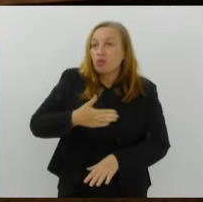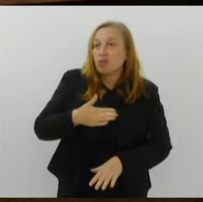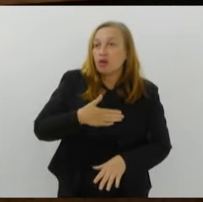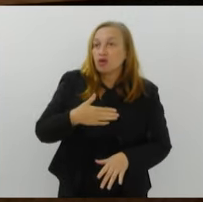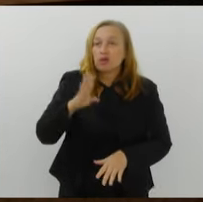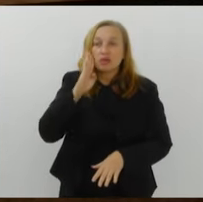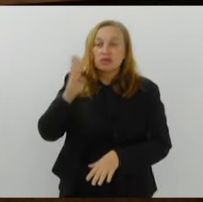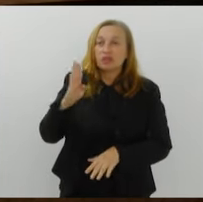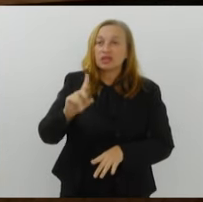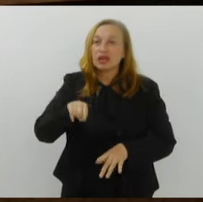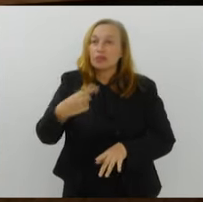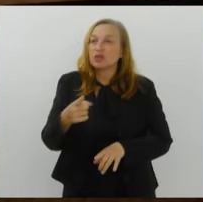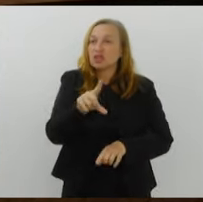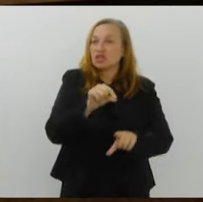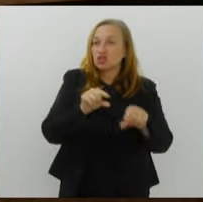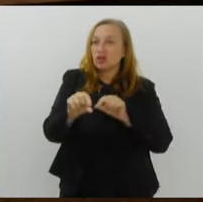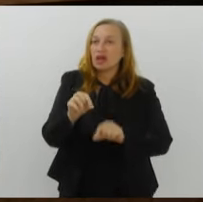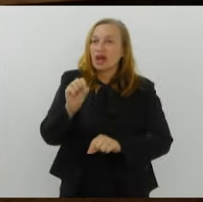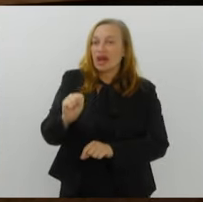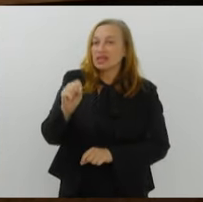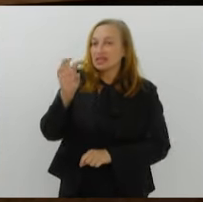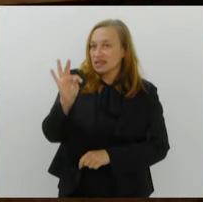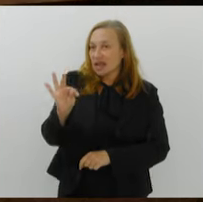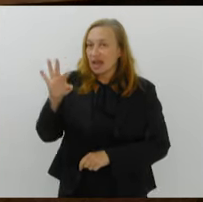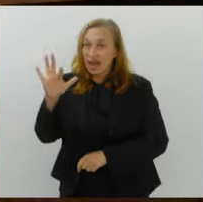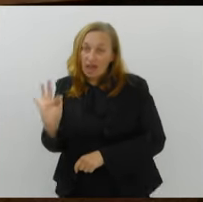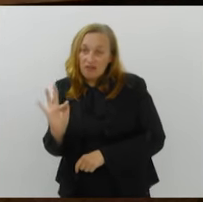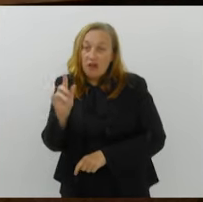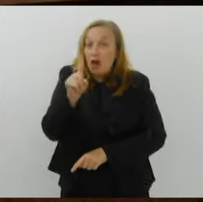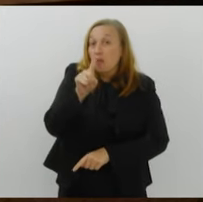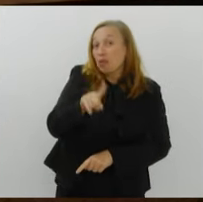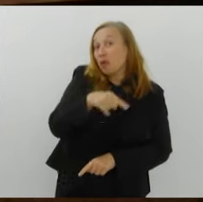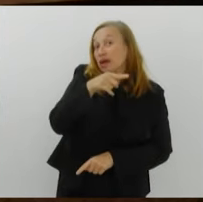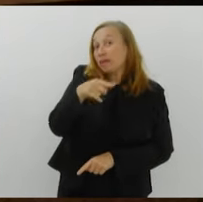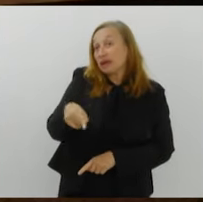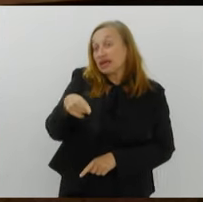dessas decisões do STF, proibindo